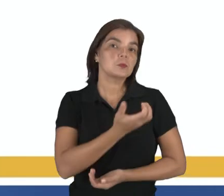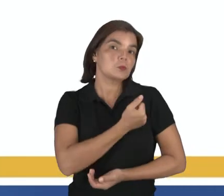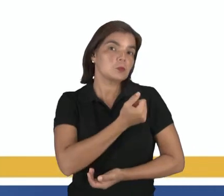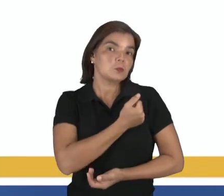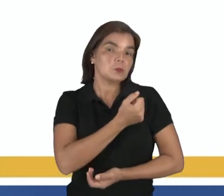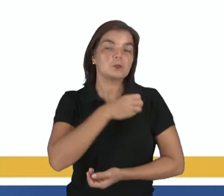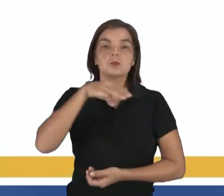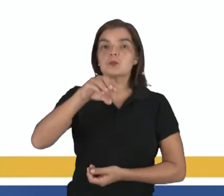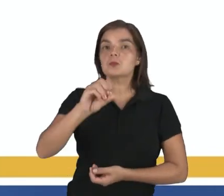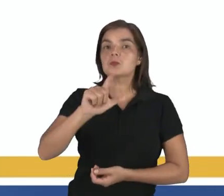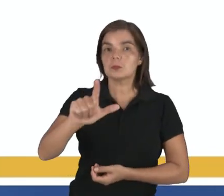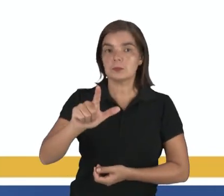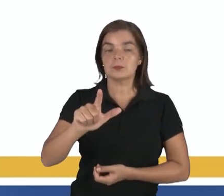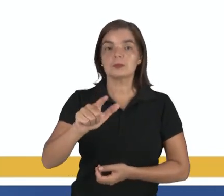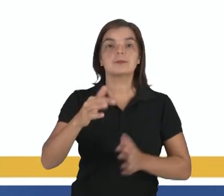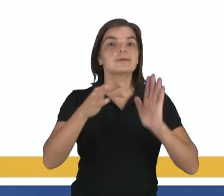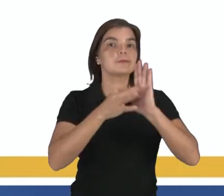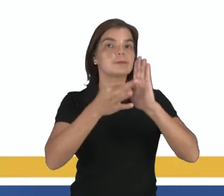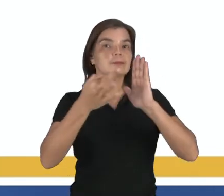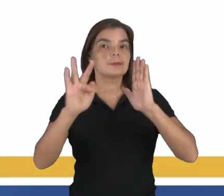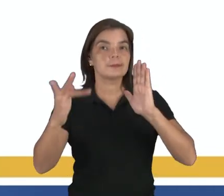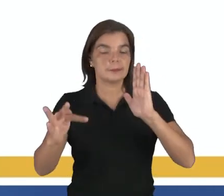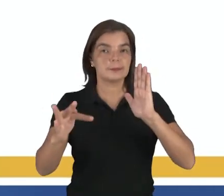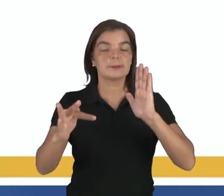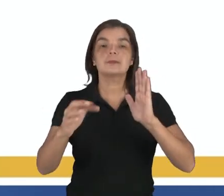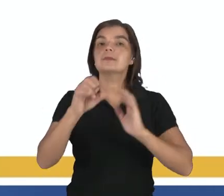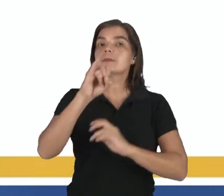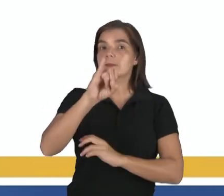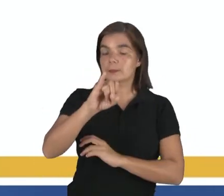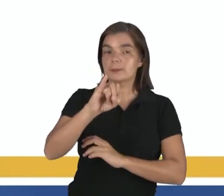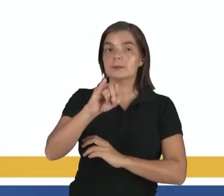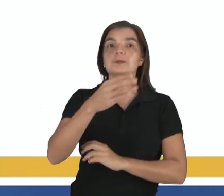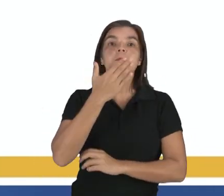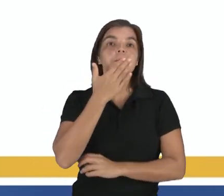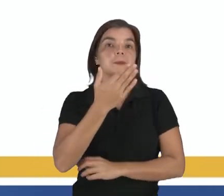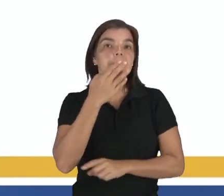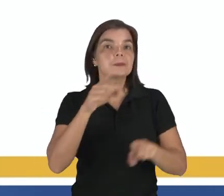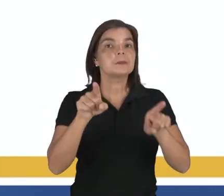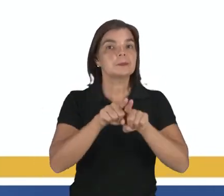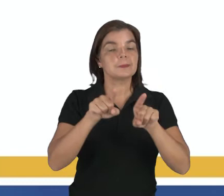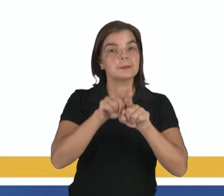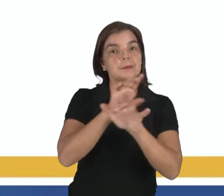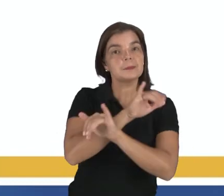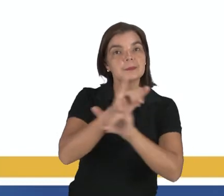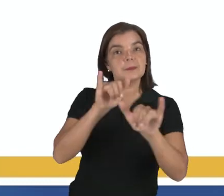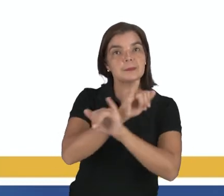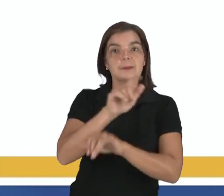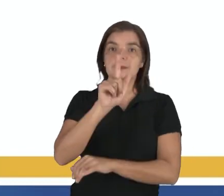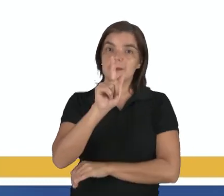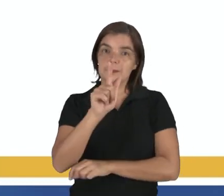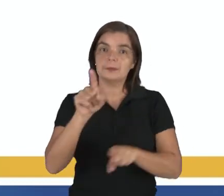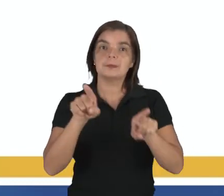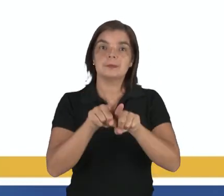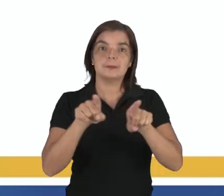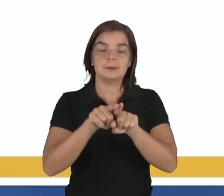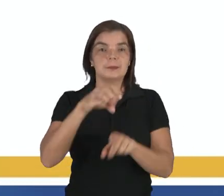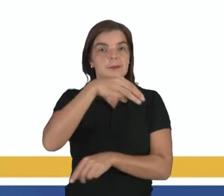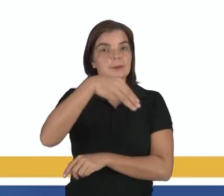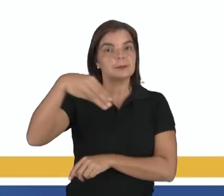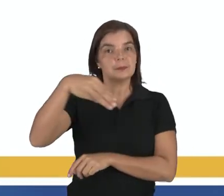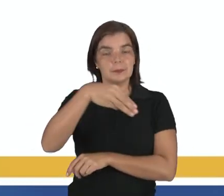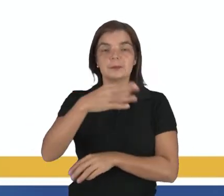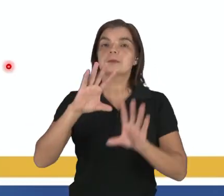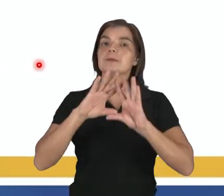número de mols pela essa fórmula, se o exercício fornecer para a gente a massa em gramas e a massa molar